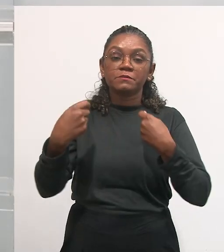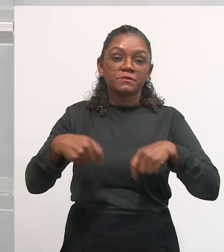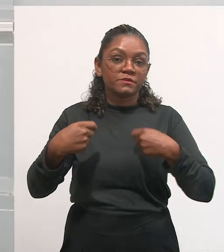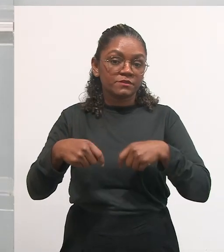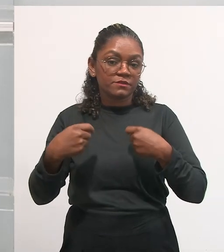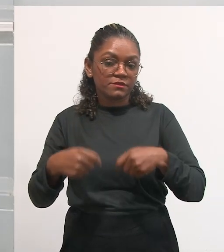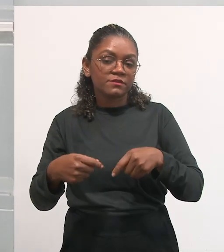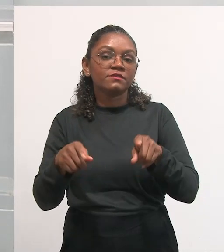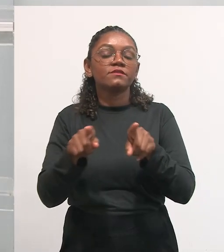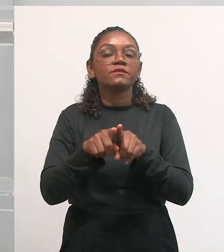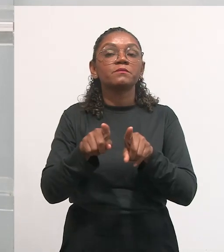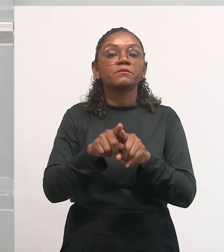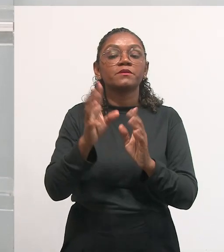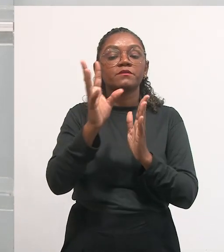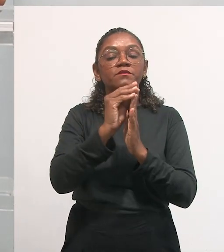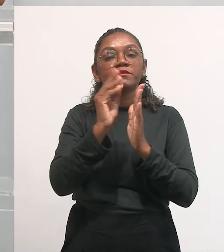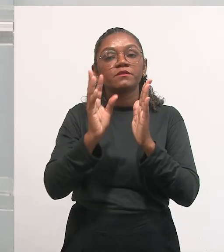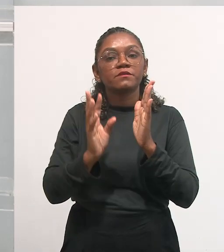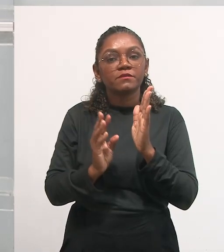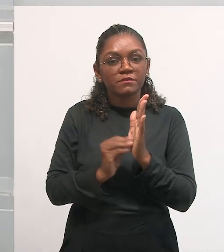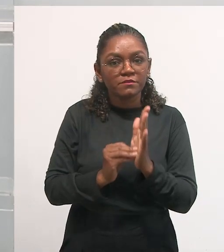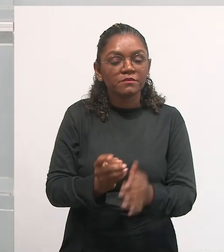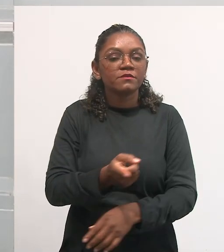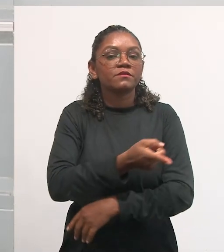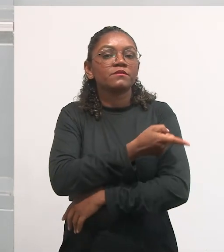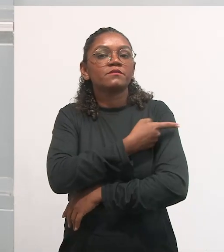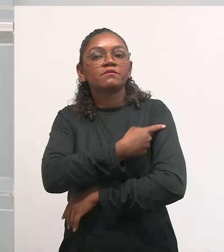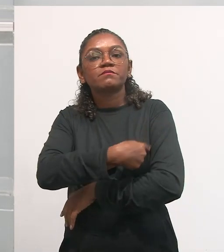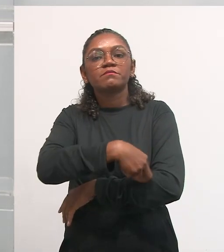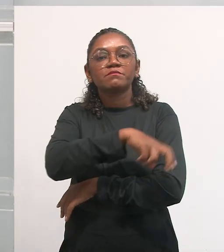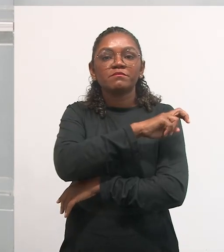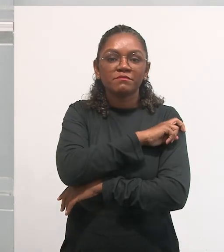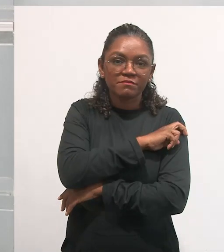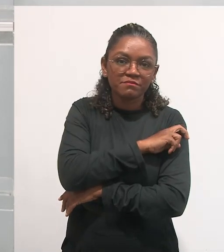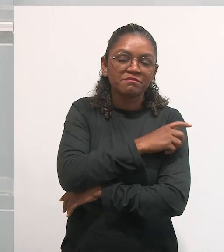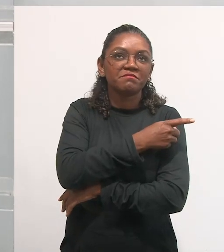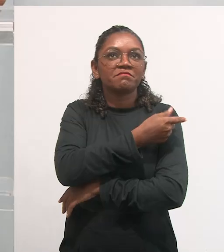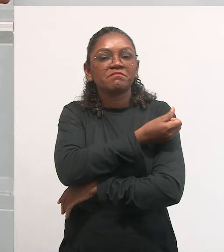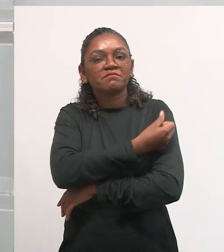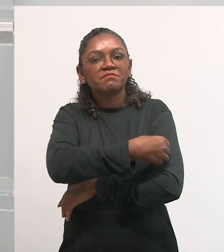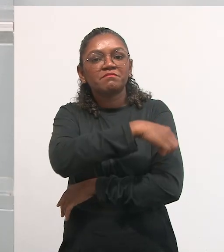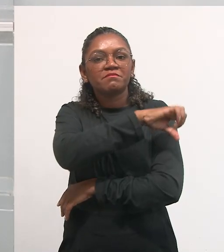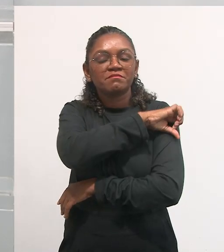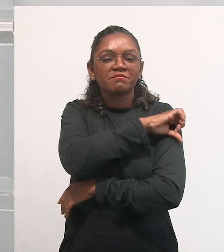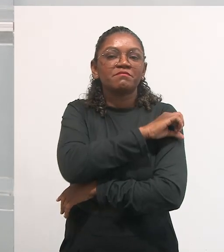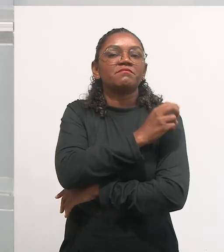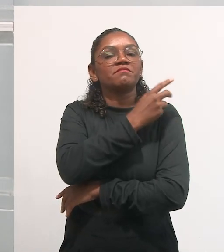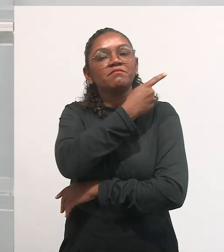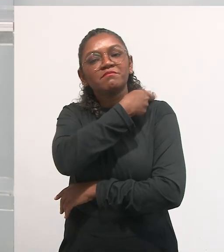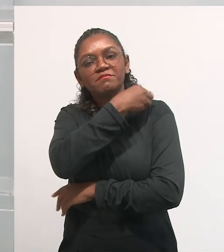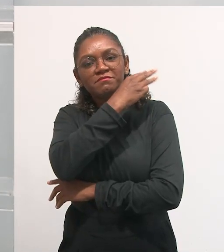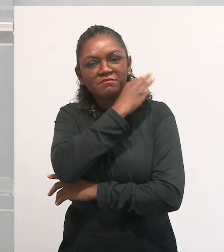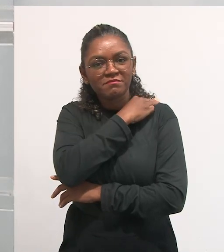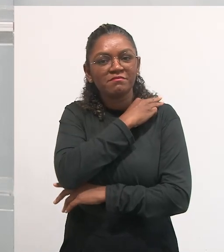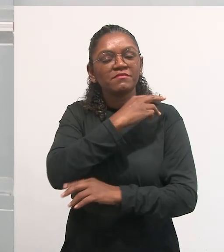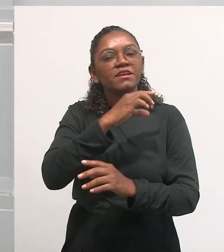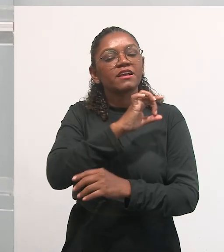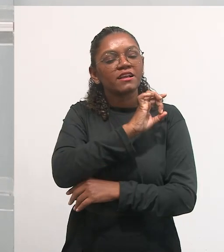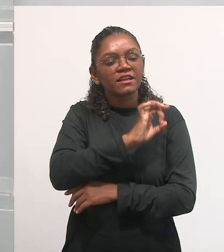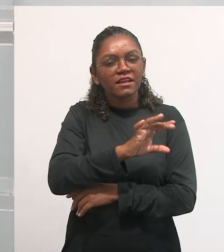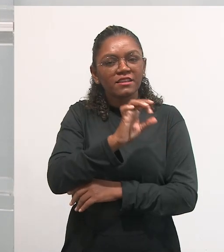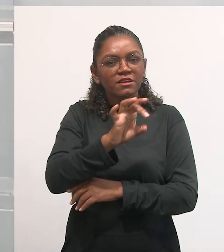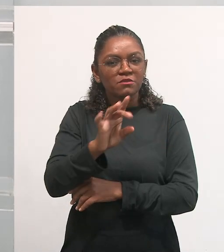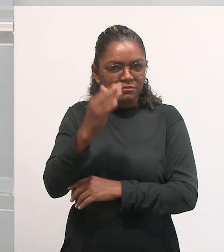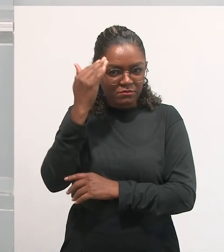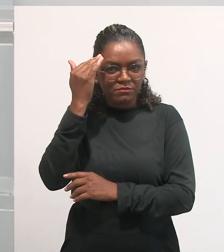esse é o rol de conteúdos do Ensino Fundamental Esse É O Rol de conteúdos do ensino médio então o currículo vem sendo construído dessa forma